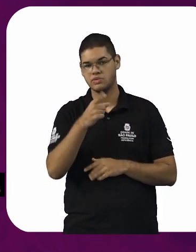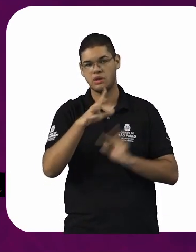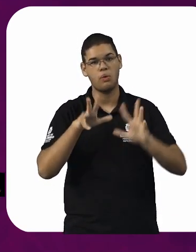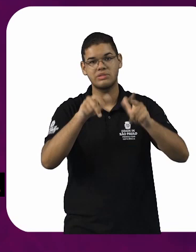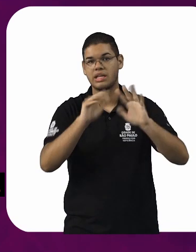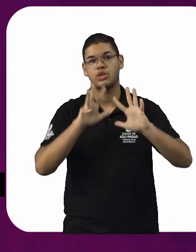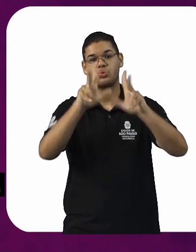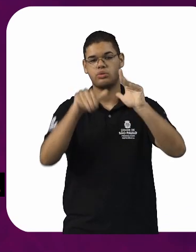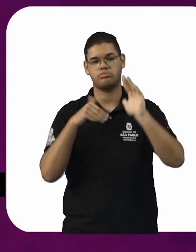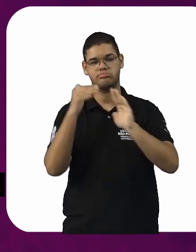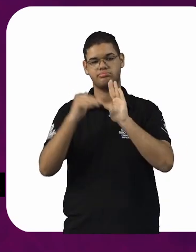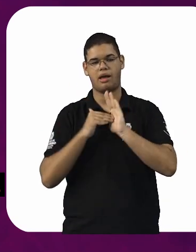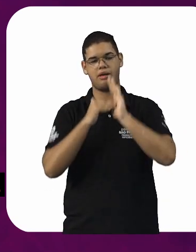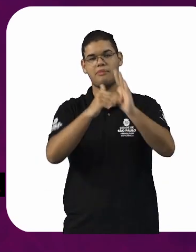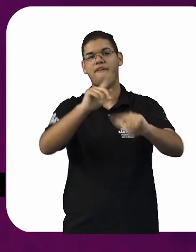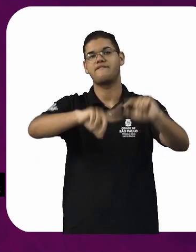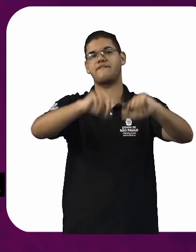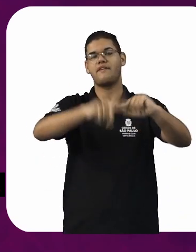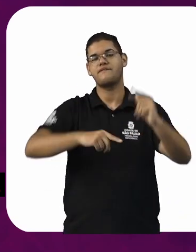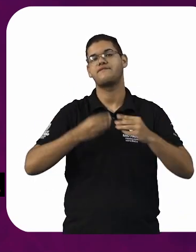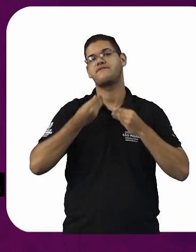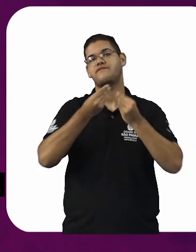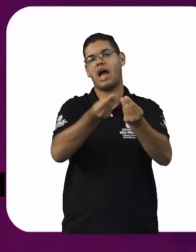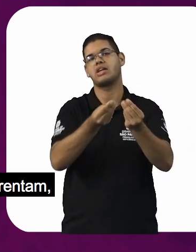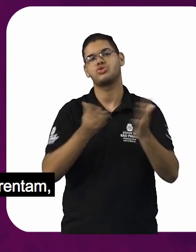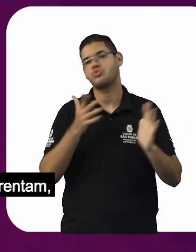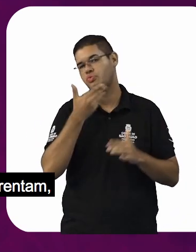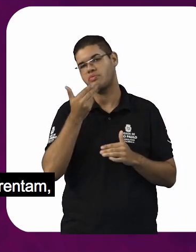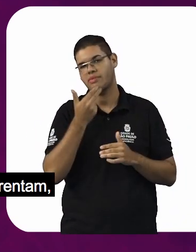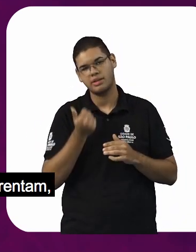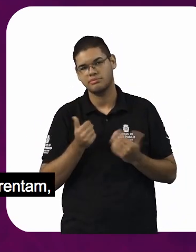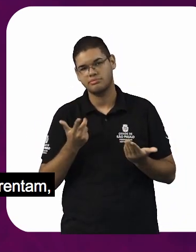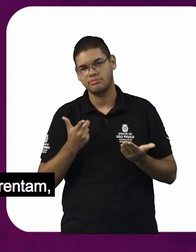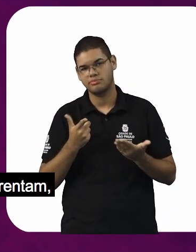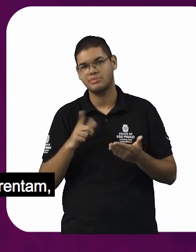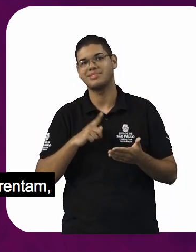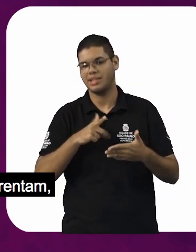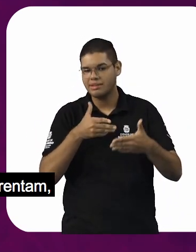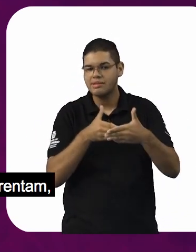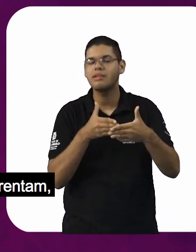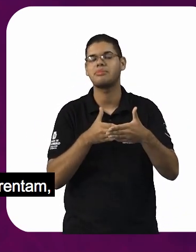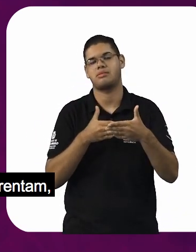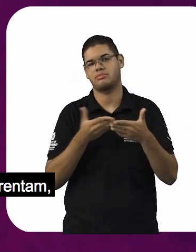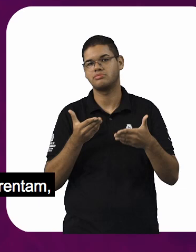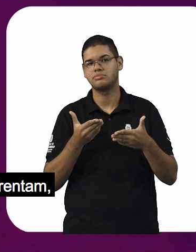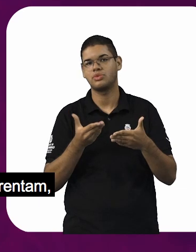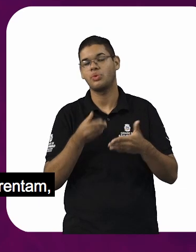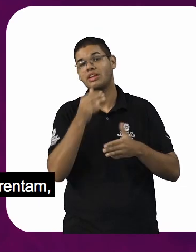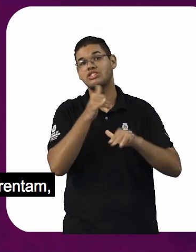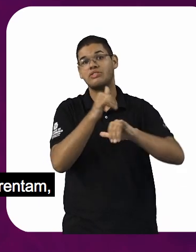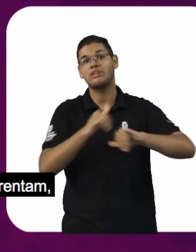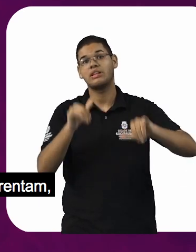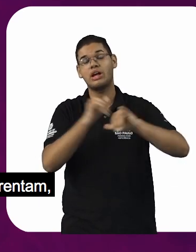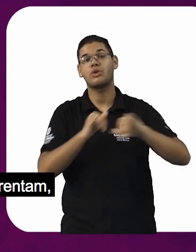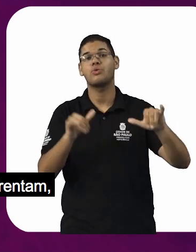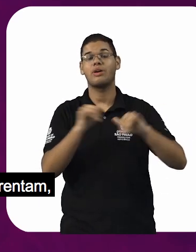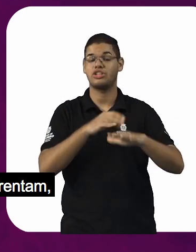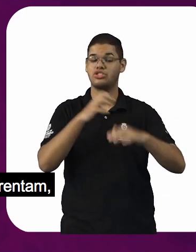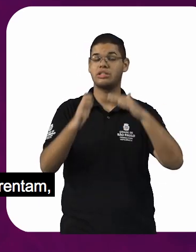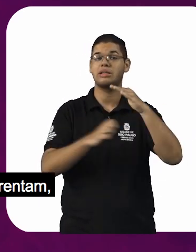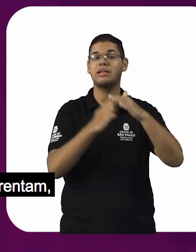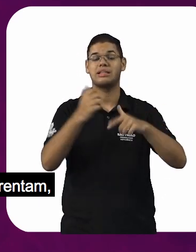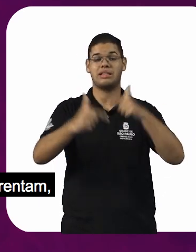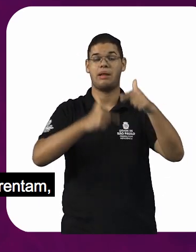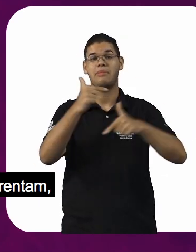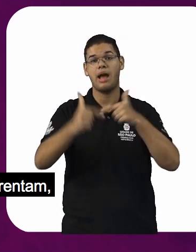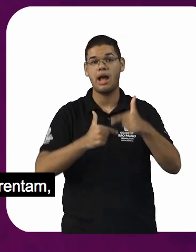quer na vida. Eu costumo dizer que a sua vida é menos difícil. Você enfrenta, nesse caso que a gente está falando, de mercado de trabalho, toda a dificuldade